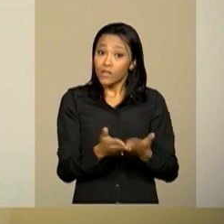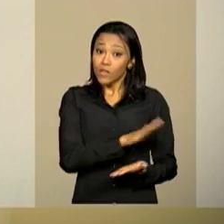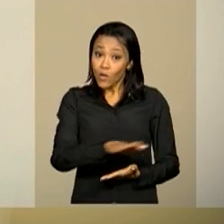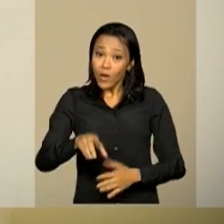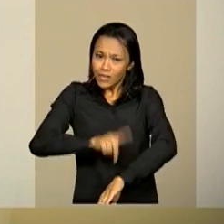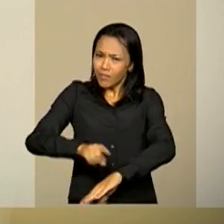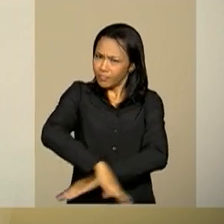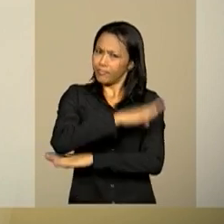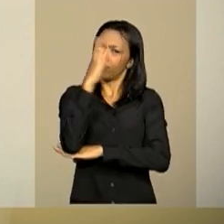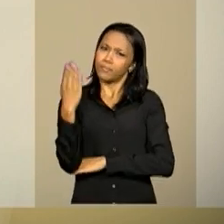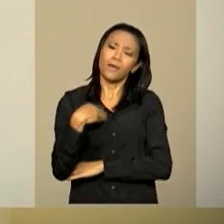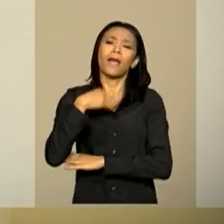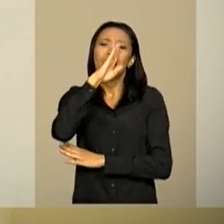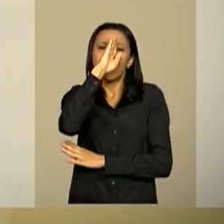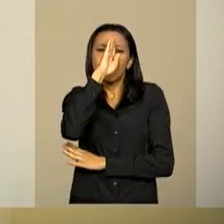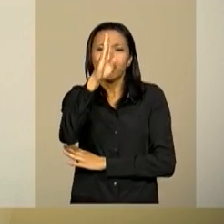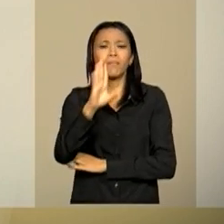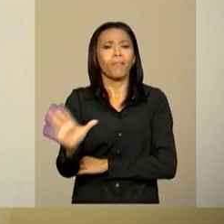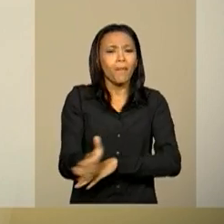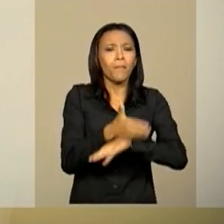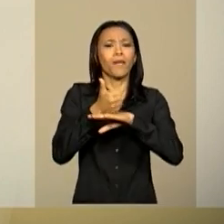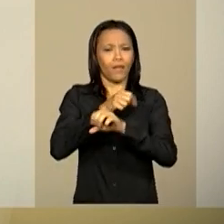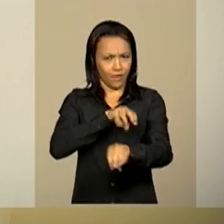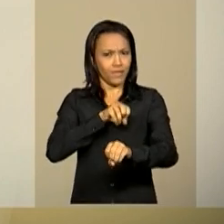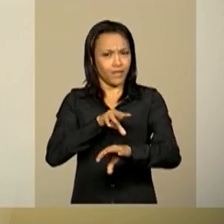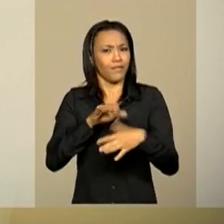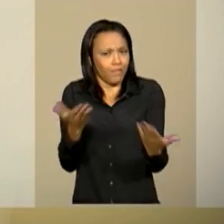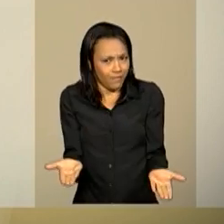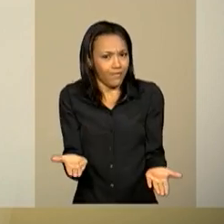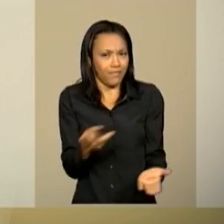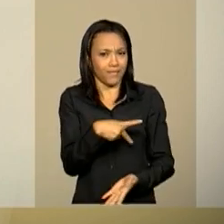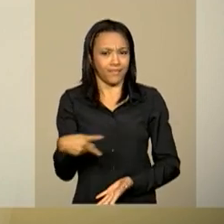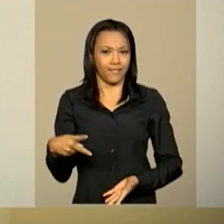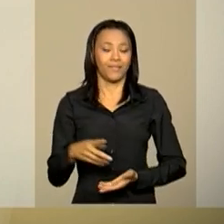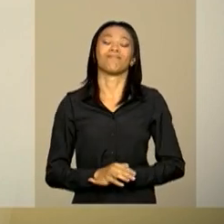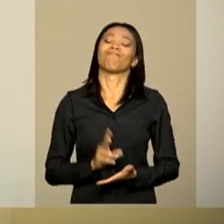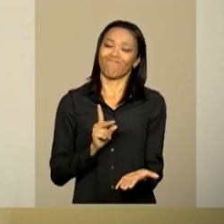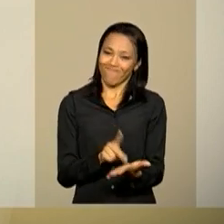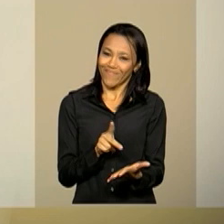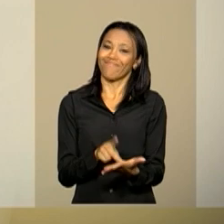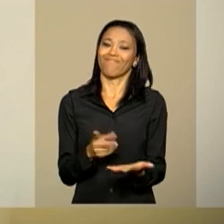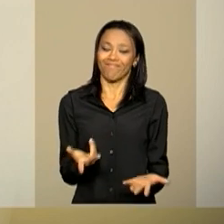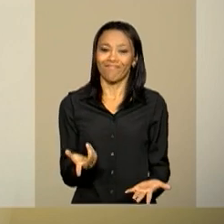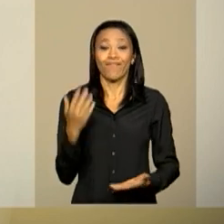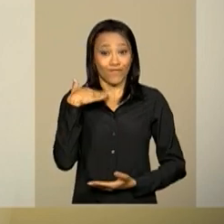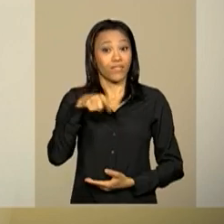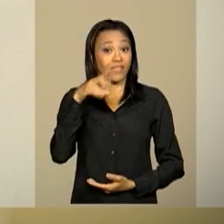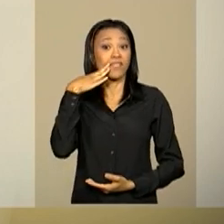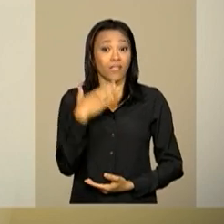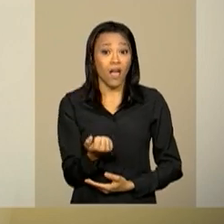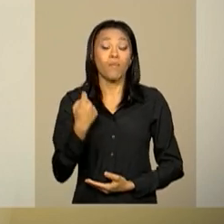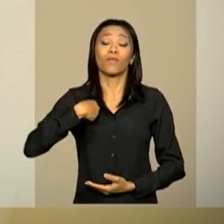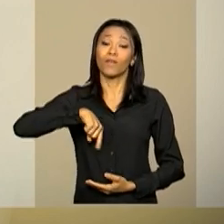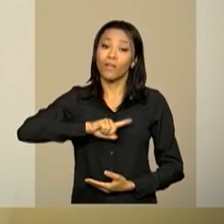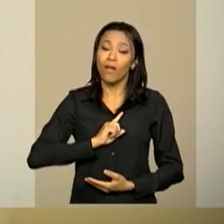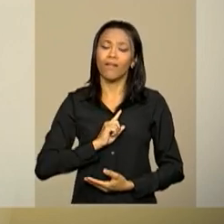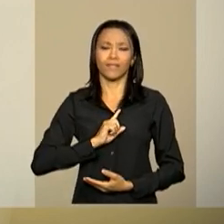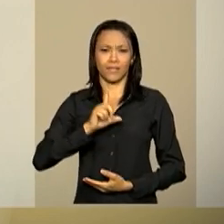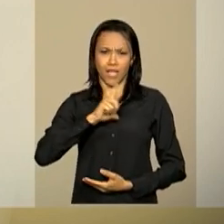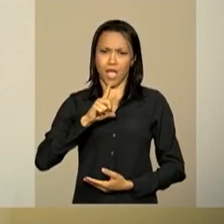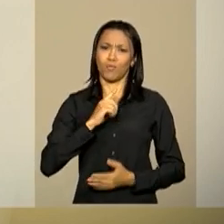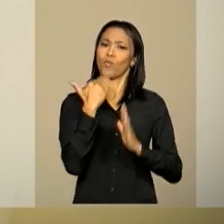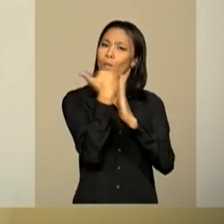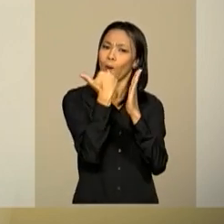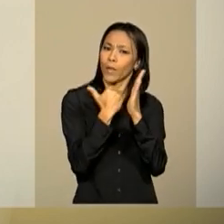integral são fundamentais para melhorar a educação das crianças não é presidenta É verdade Luciano você sabe que nós temos um